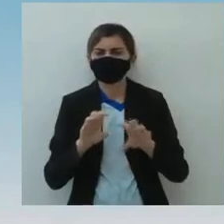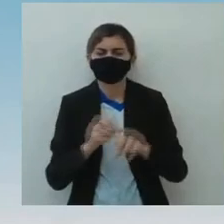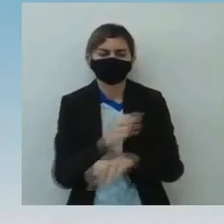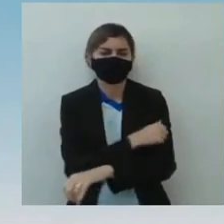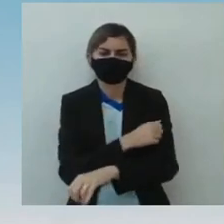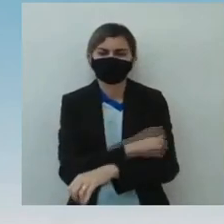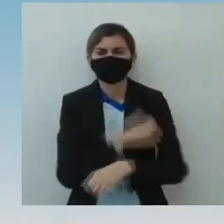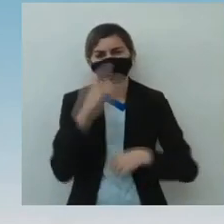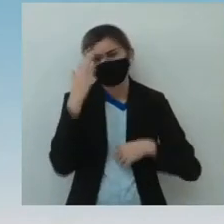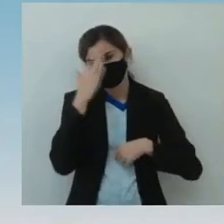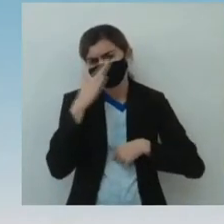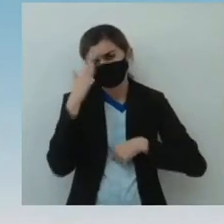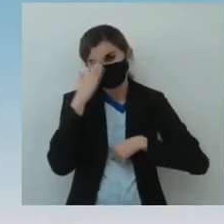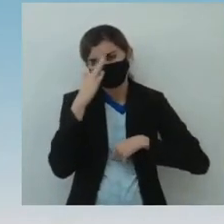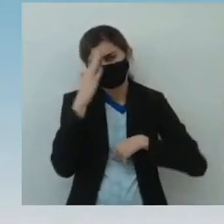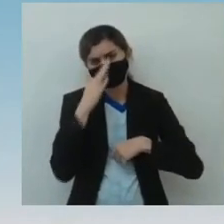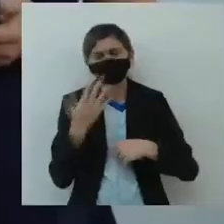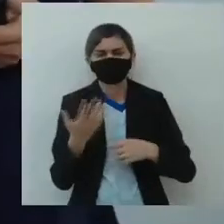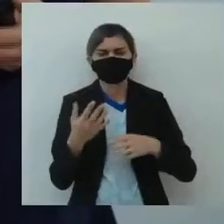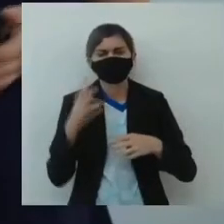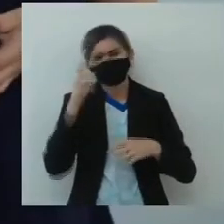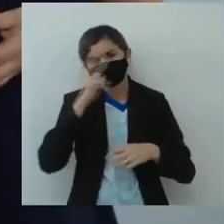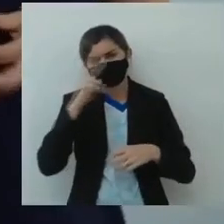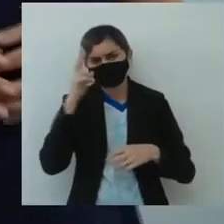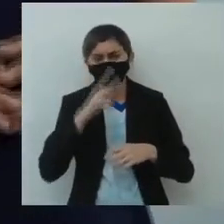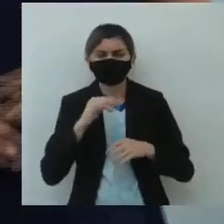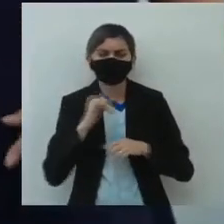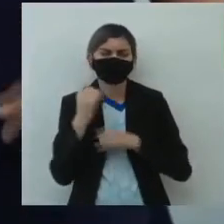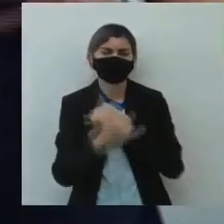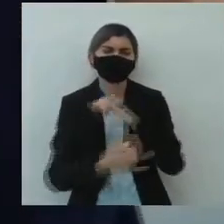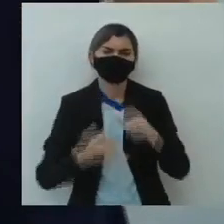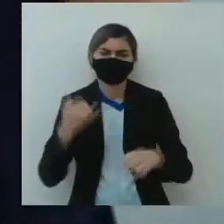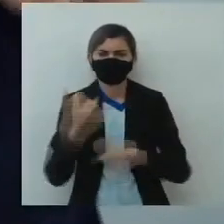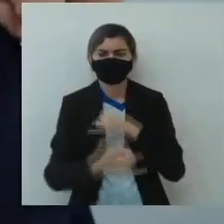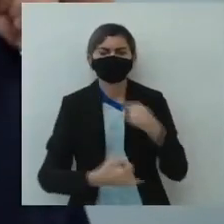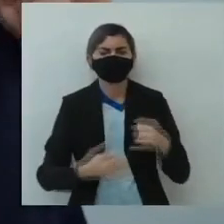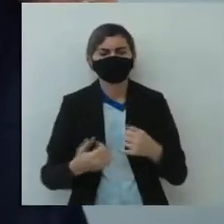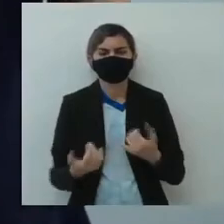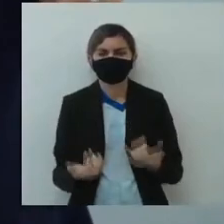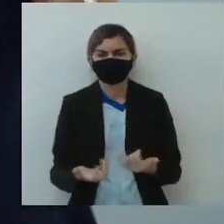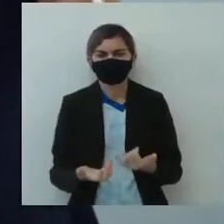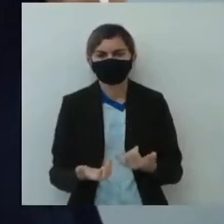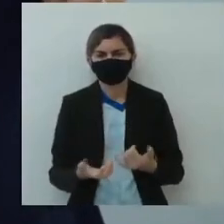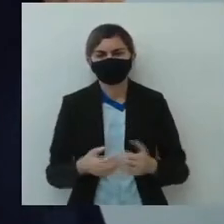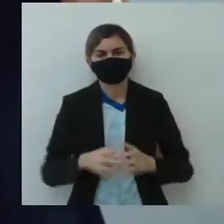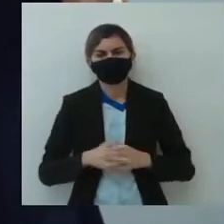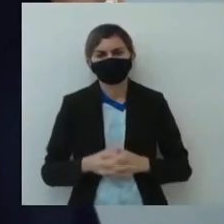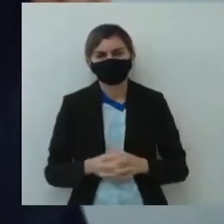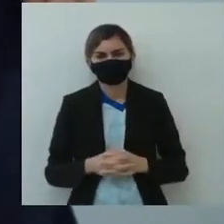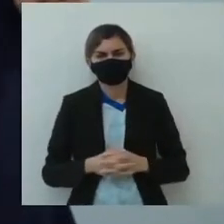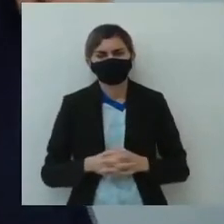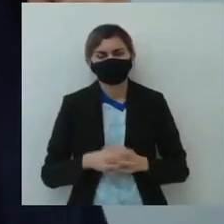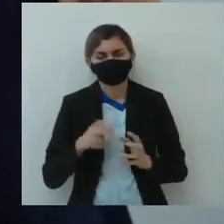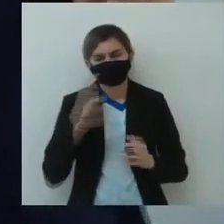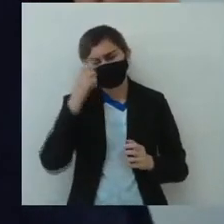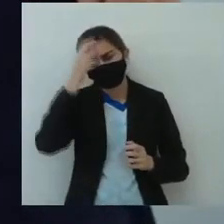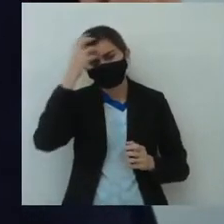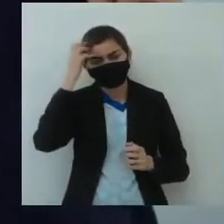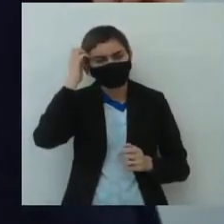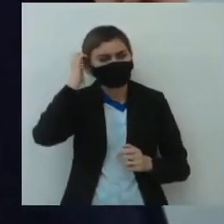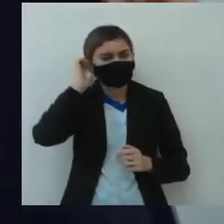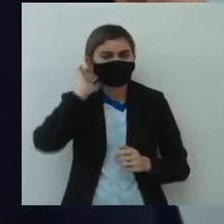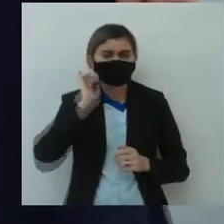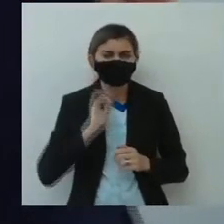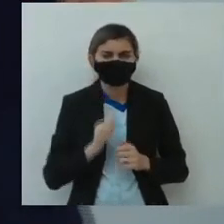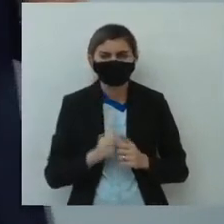Estudantes de compreenderem né e relembrarem a informação similarly in many Fields Strobel sua